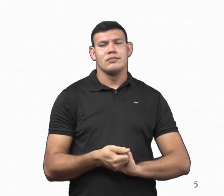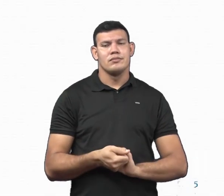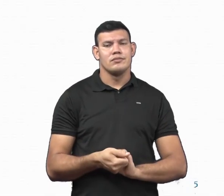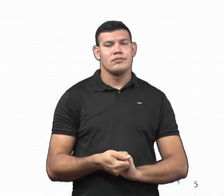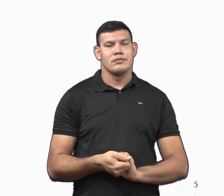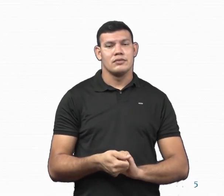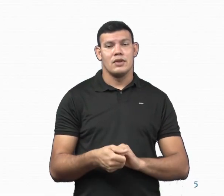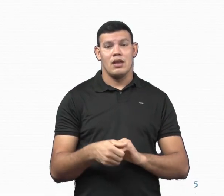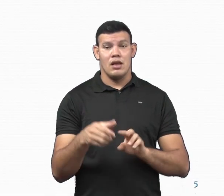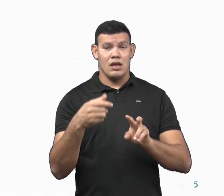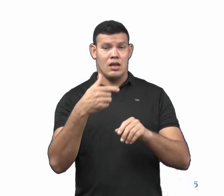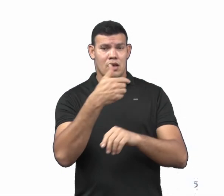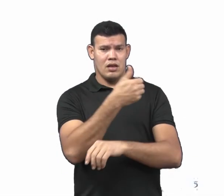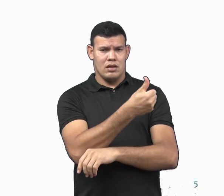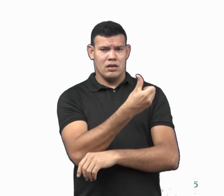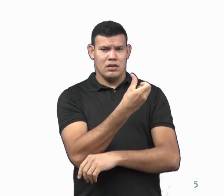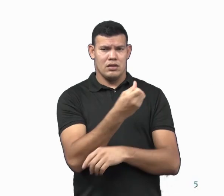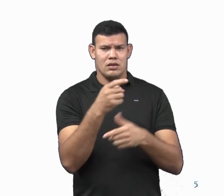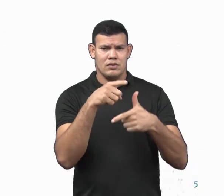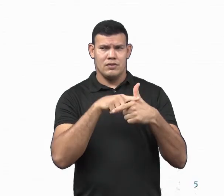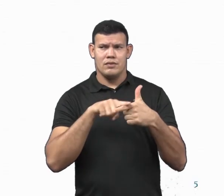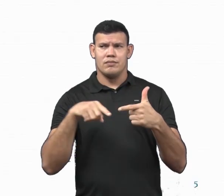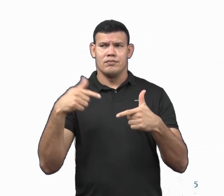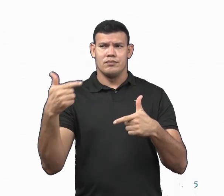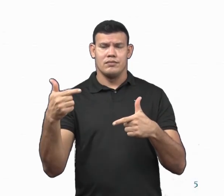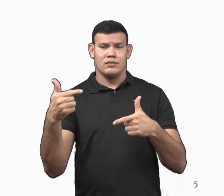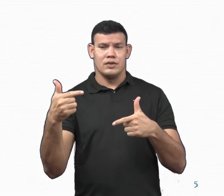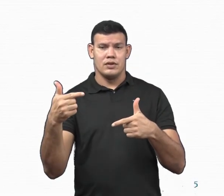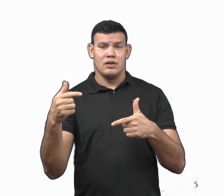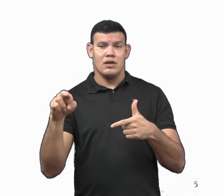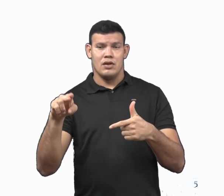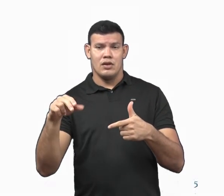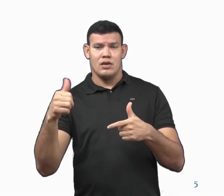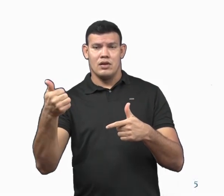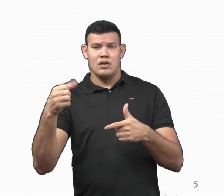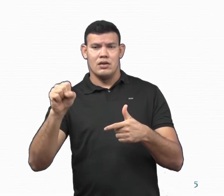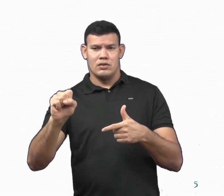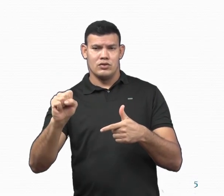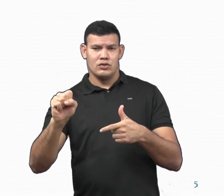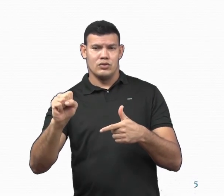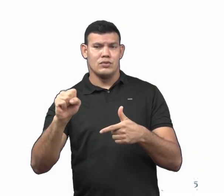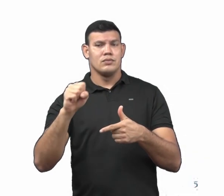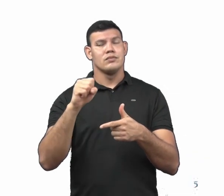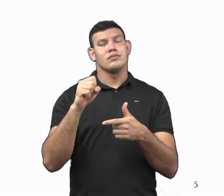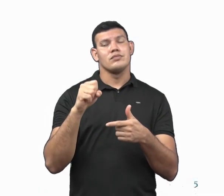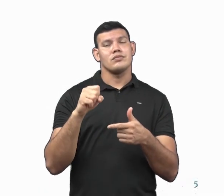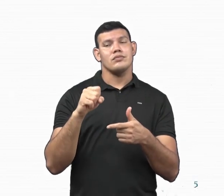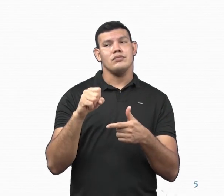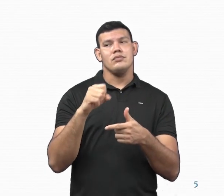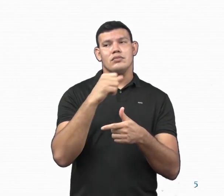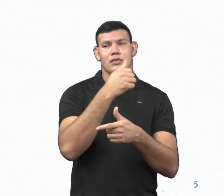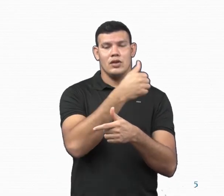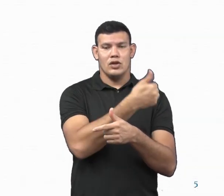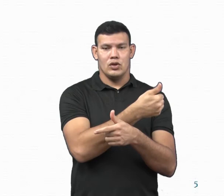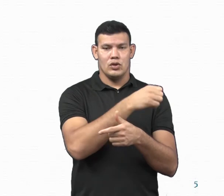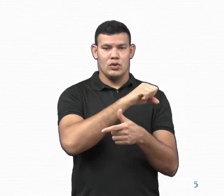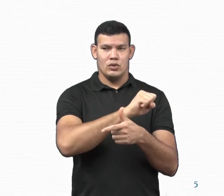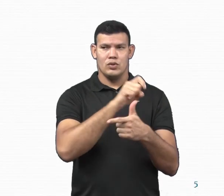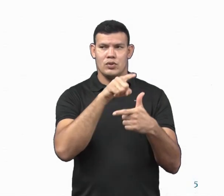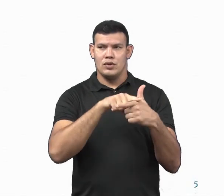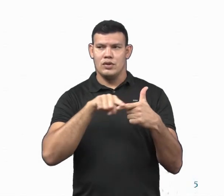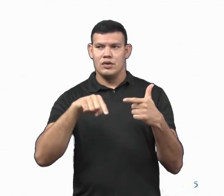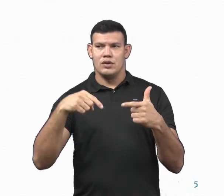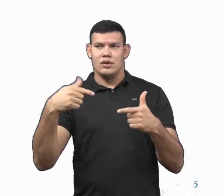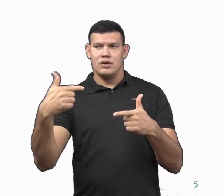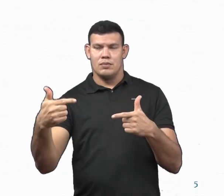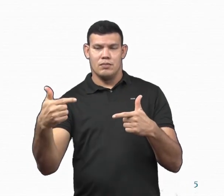para 2, que dá 18, que também divide para 2 dá 9. Agora, 9 não divide para 2, divide para 3. 3 por 3, que